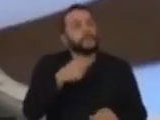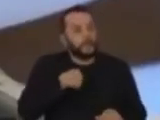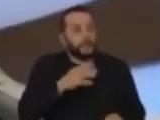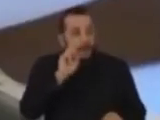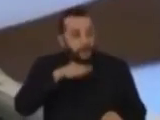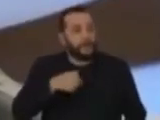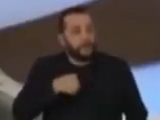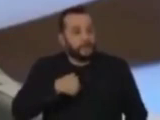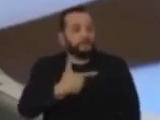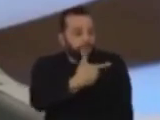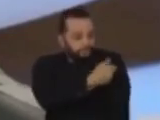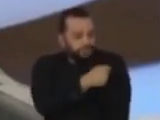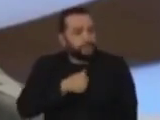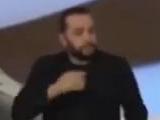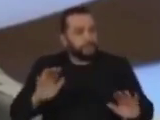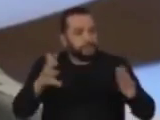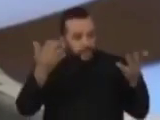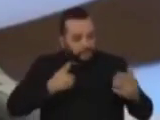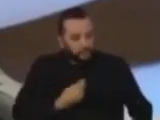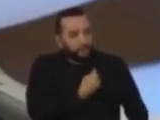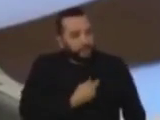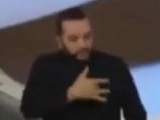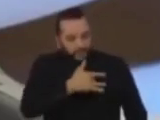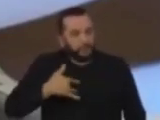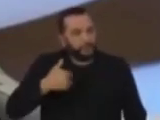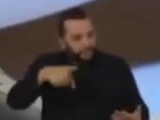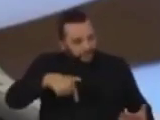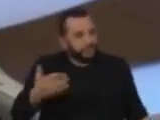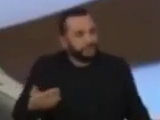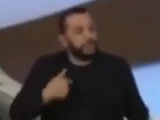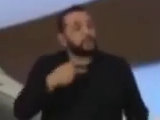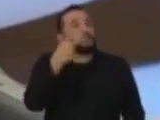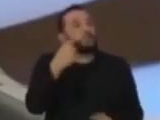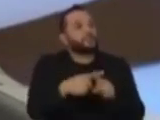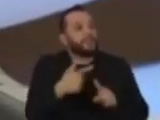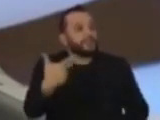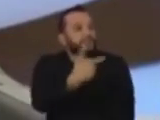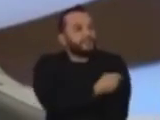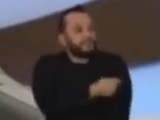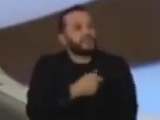vacina que me salvou porque eu tomei a coluna vaca e tô salvo tô vivo e tô aqui e foi infectado duas vezes viva